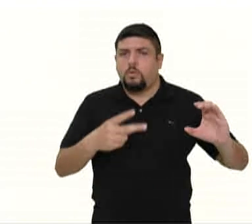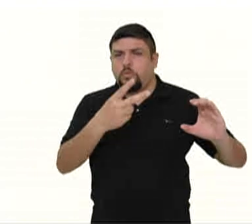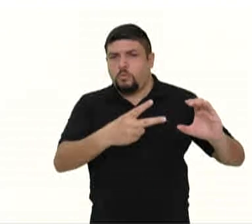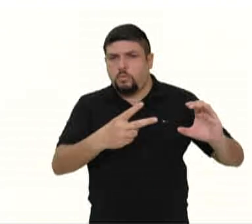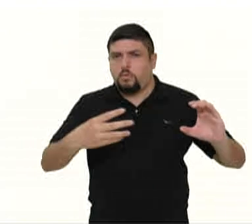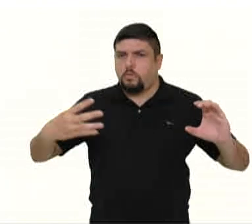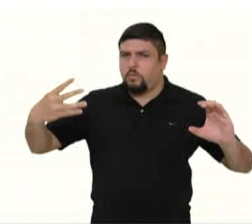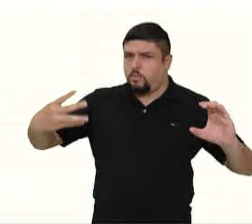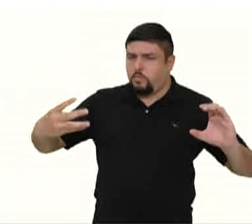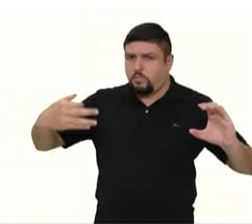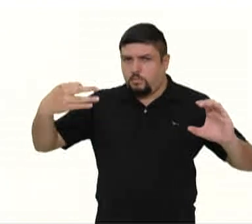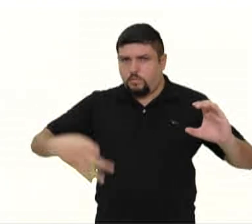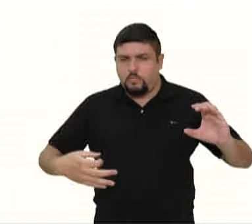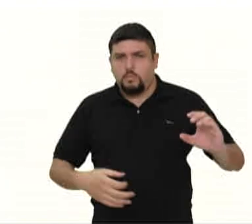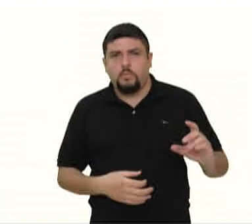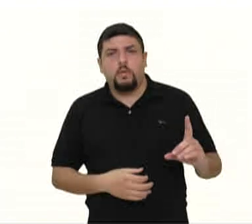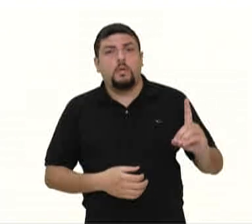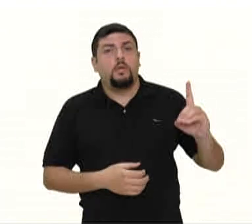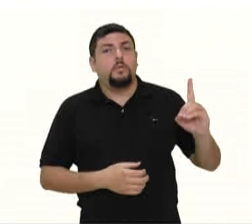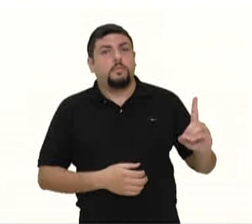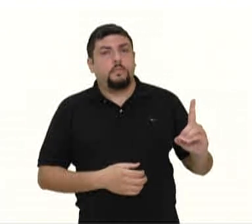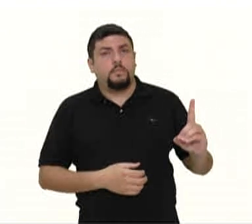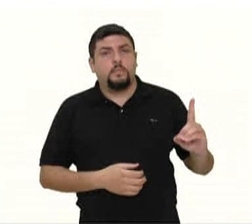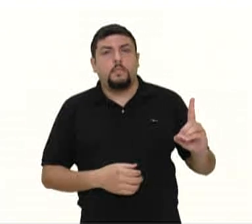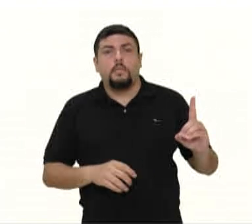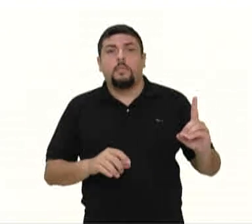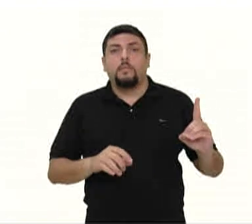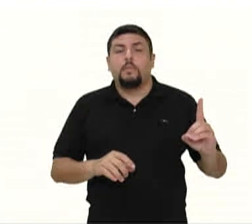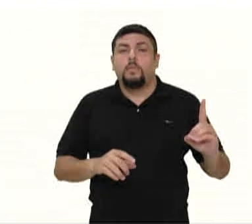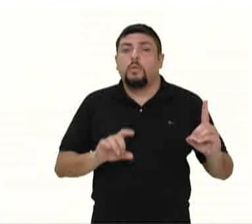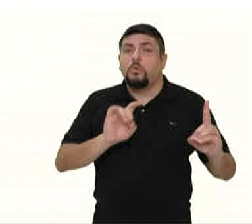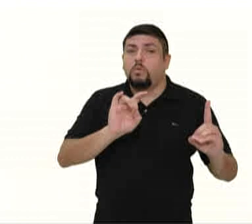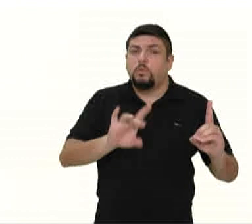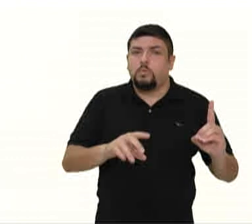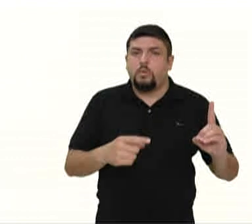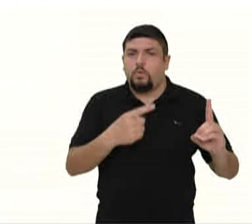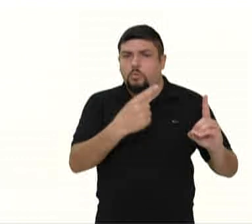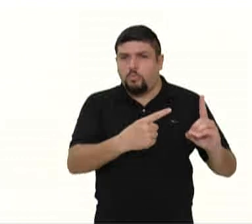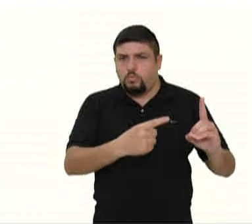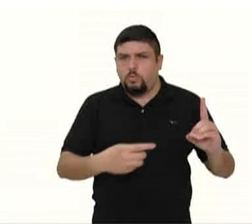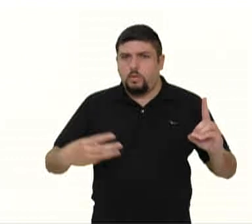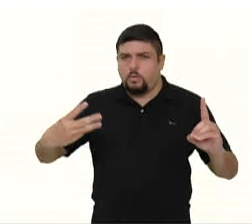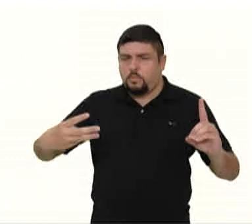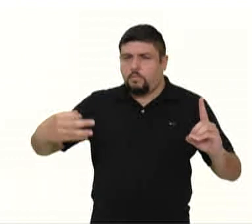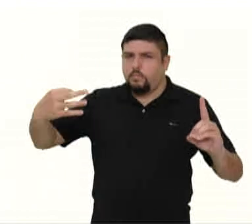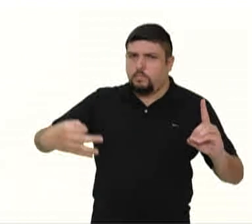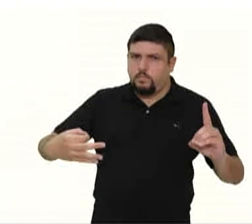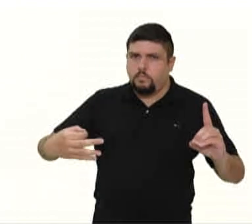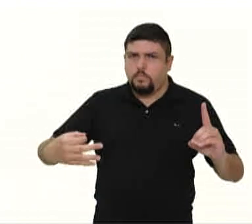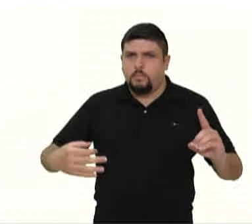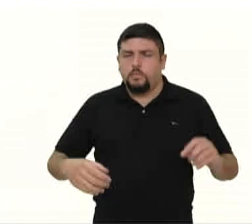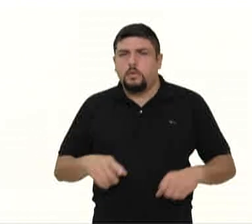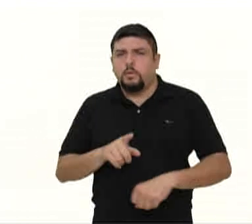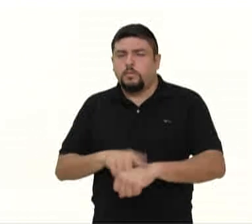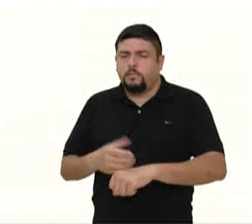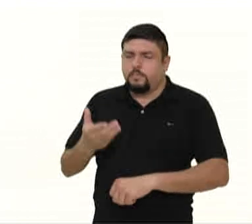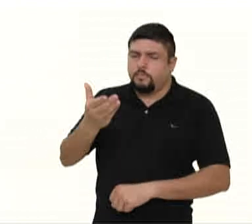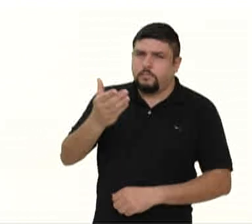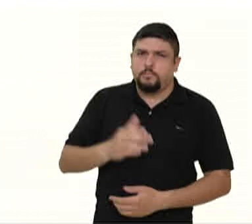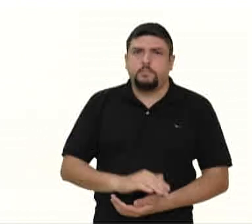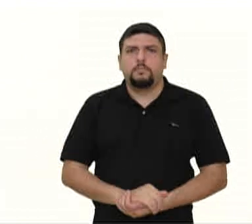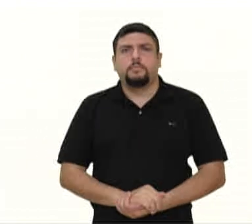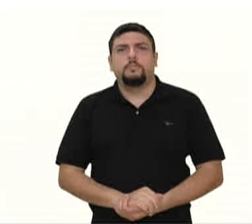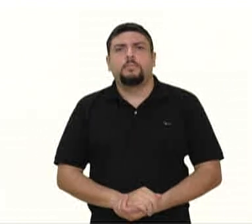2 e 4 estão corretas. Ou a letra D, se somente as afirmações 1 e 3 estão corretas. Já voltamos com a correção.